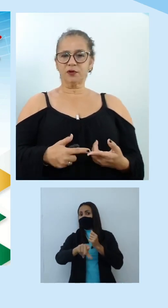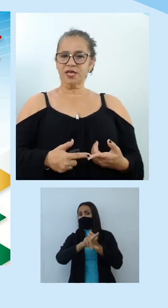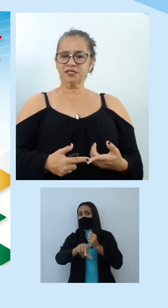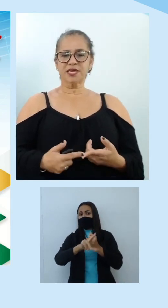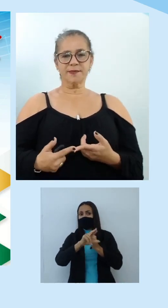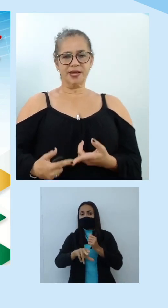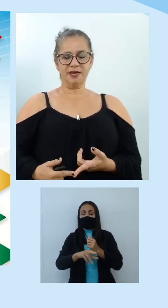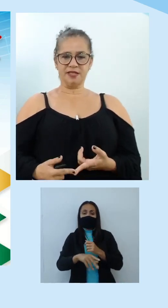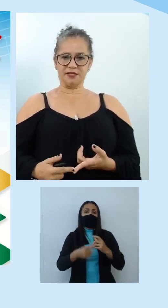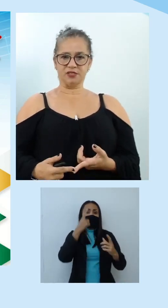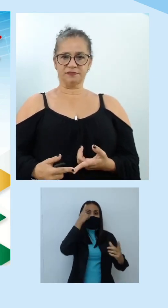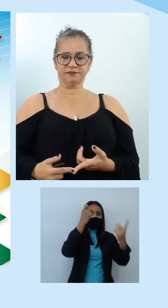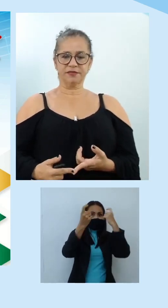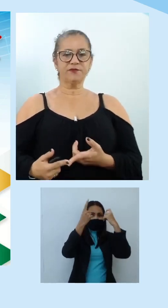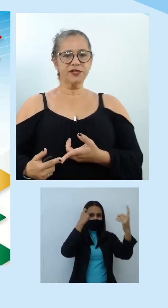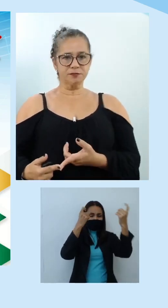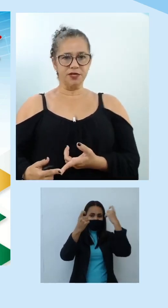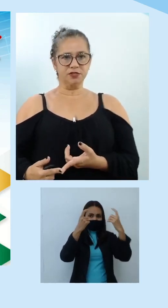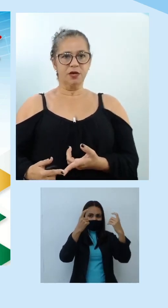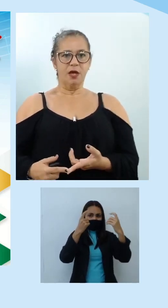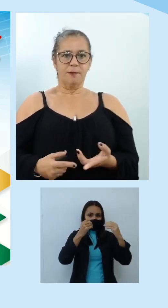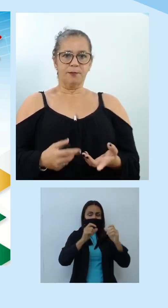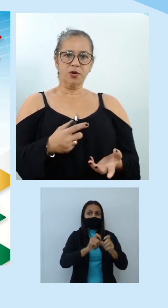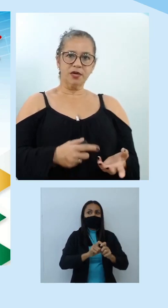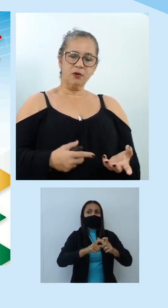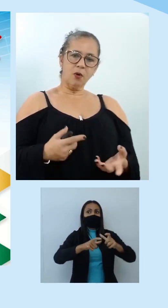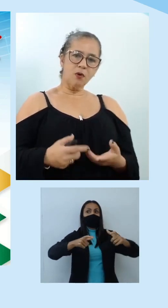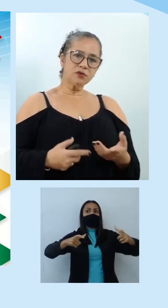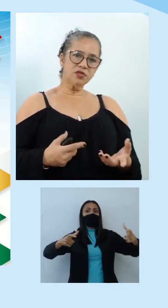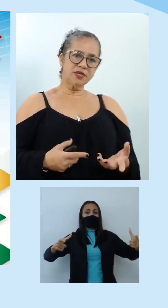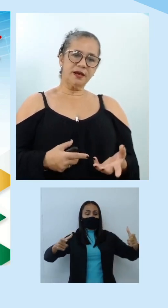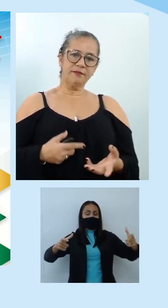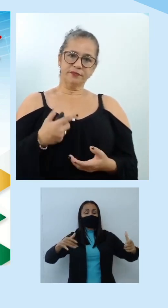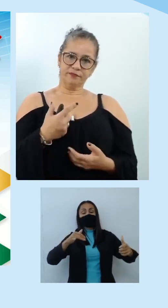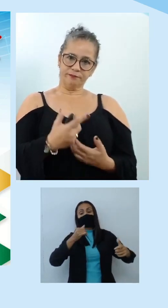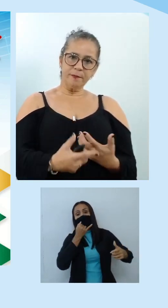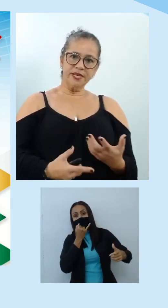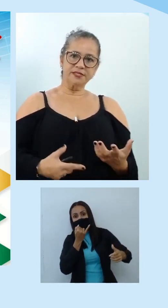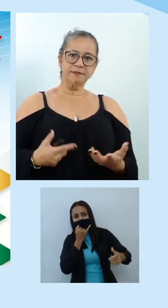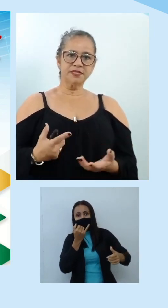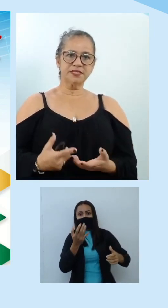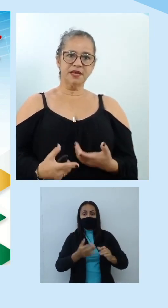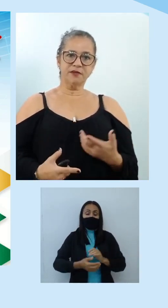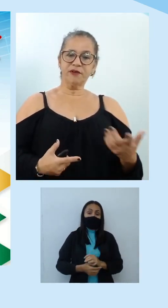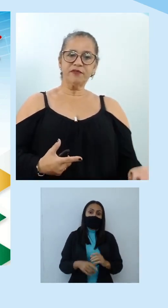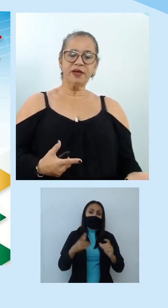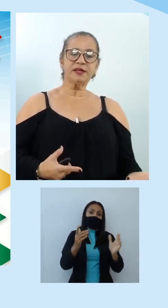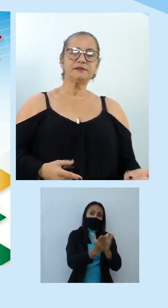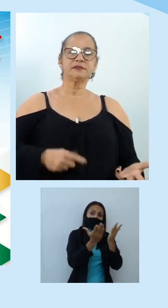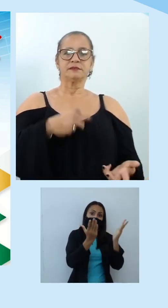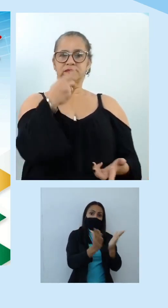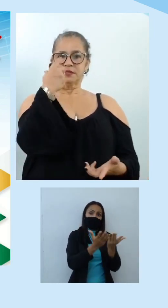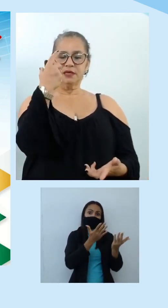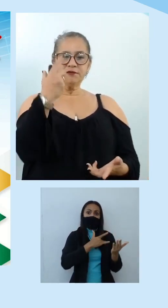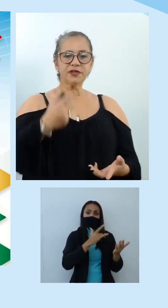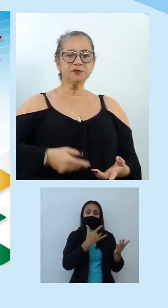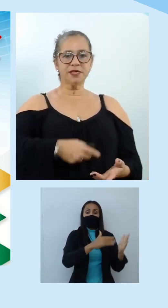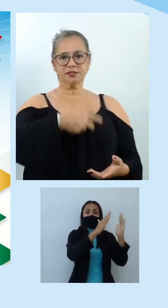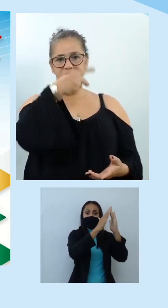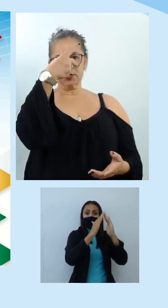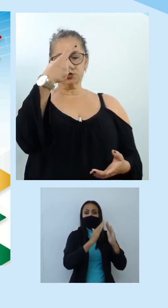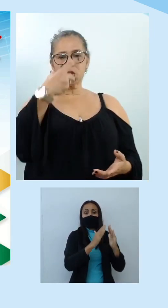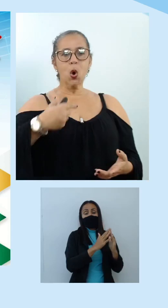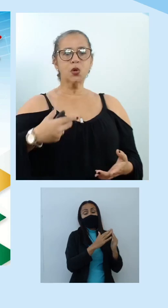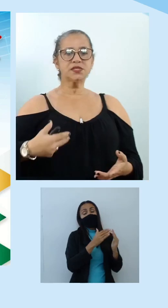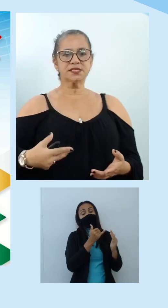de violência e criminalidade, infelizmente. Porque onde há pobreza, miséria e favela,